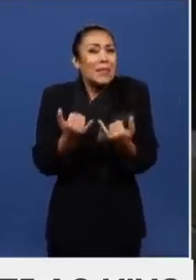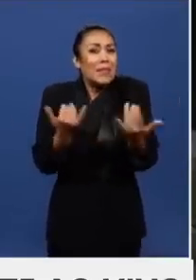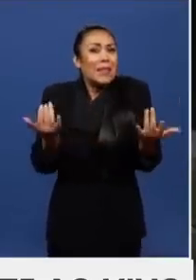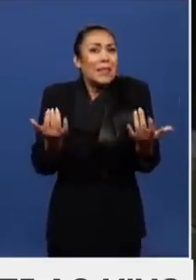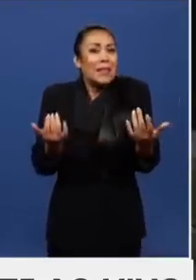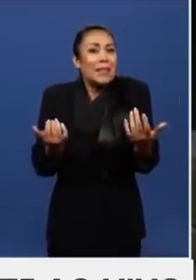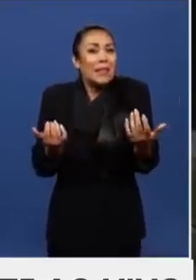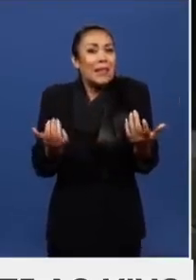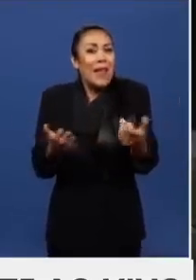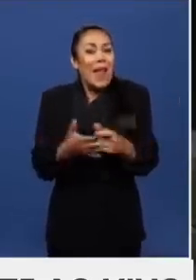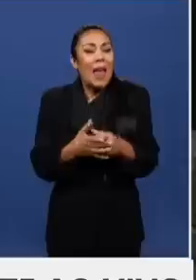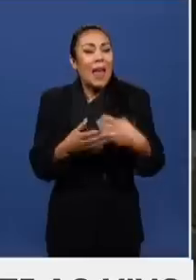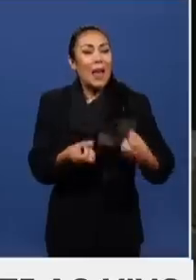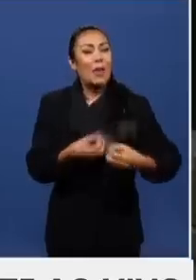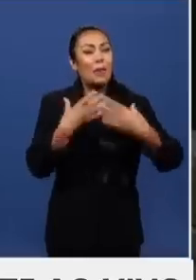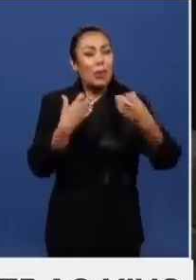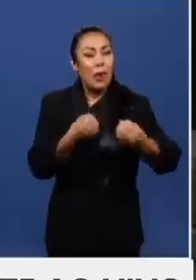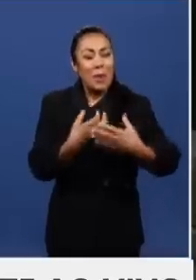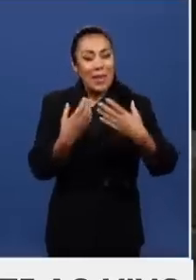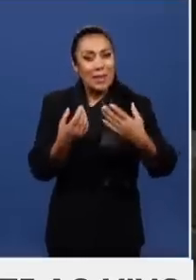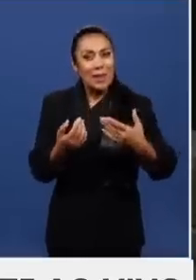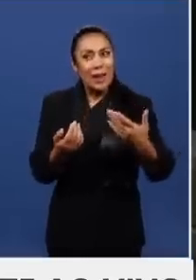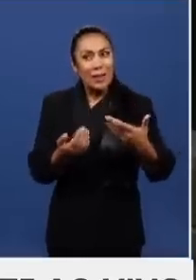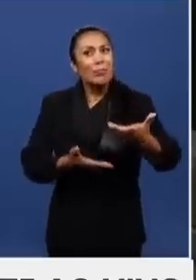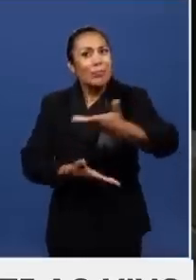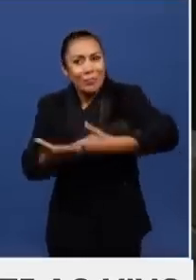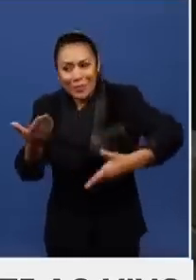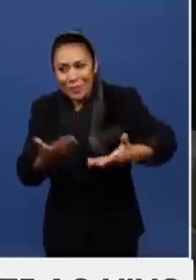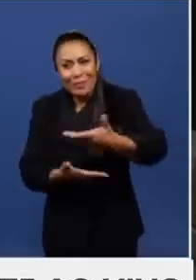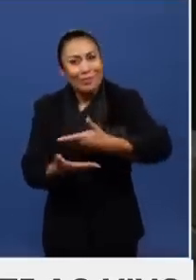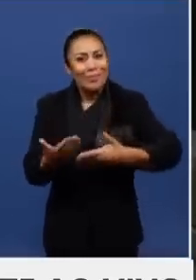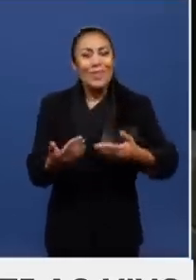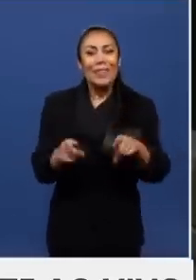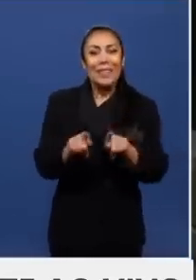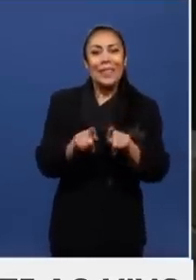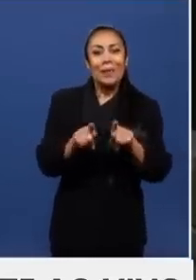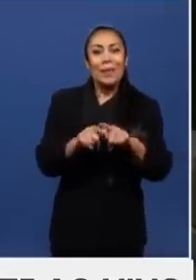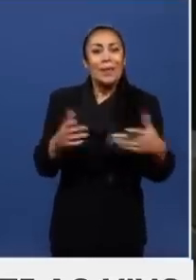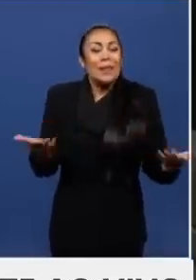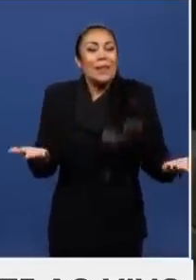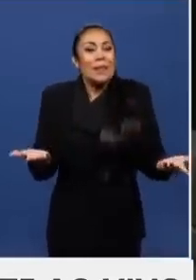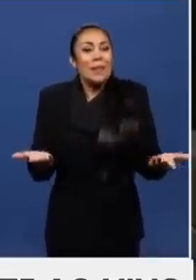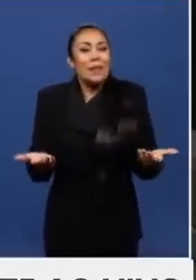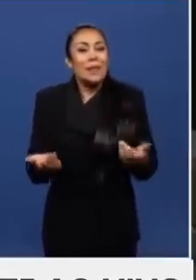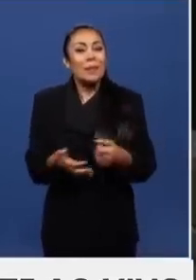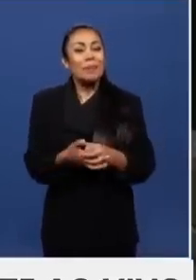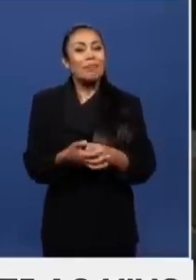deu margem a muita informação. Ficou dinâmico, né? Ficou dinâmico e ficou...